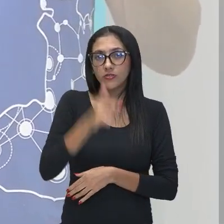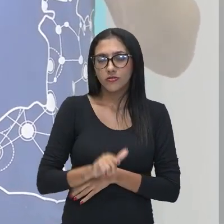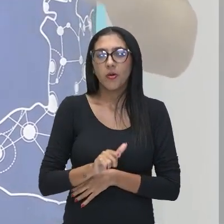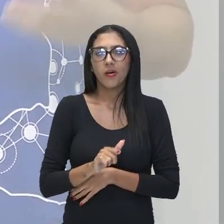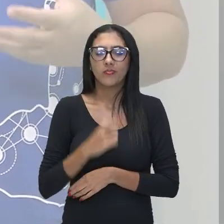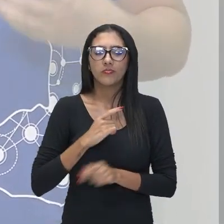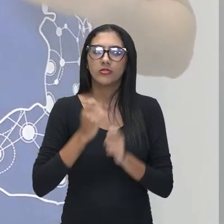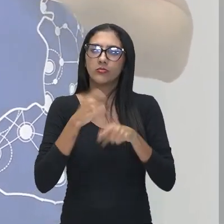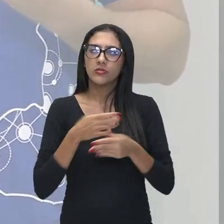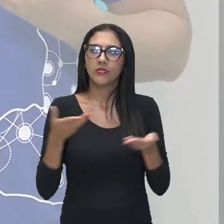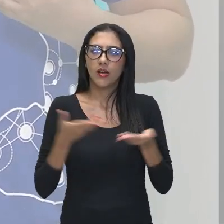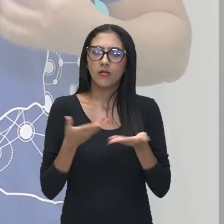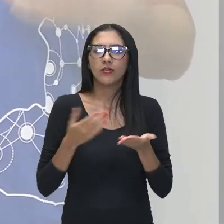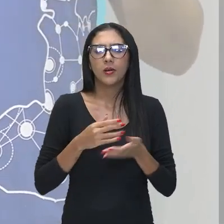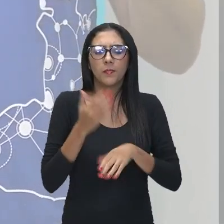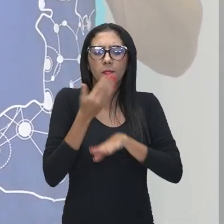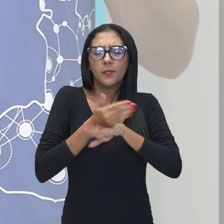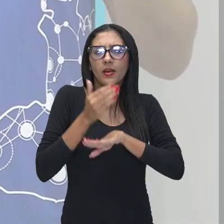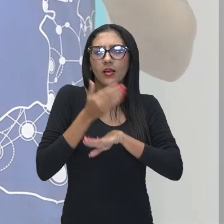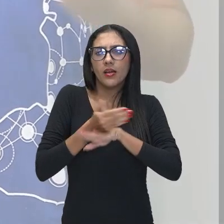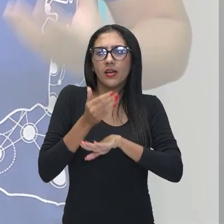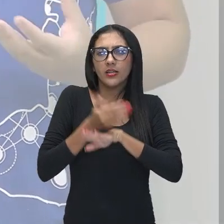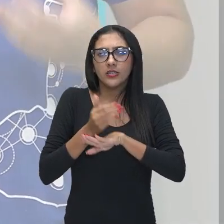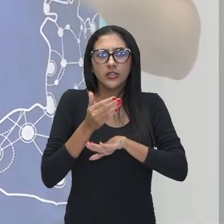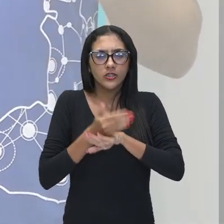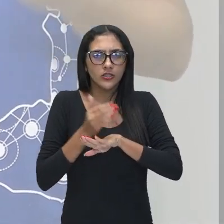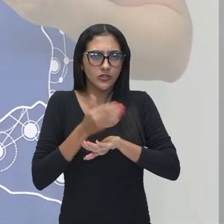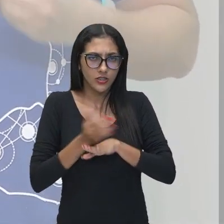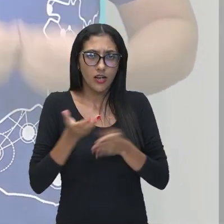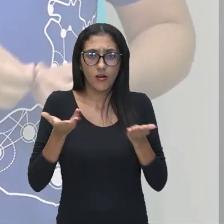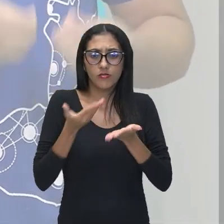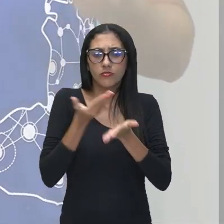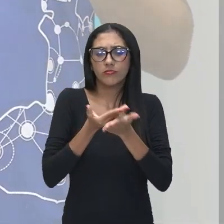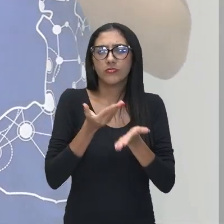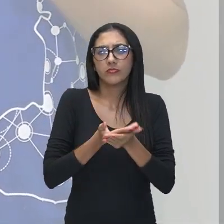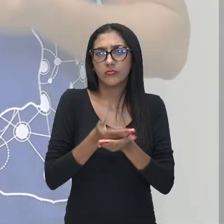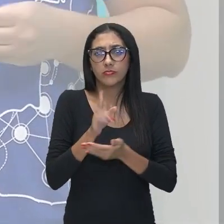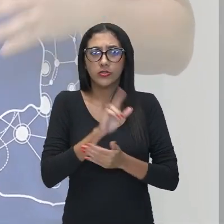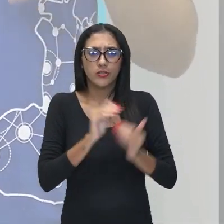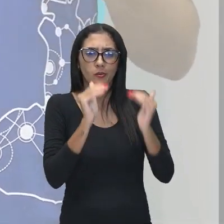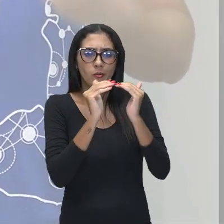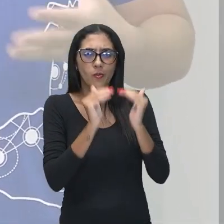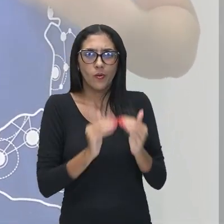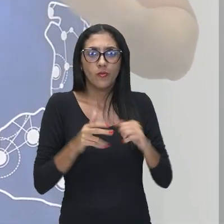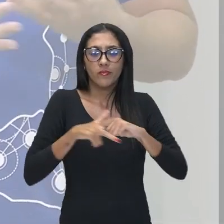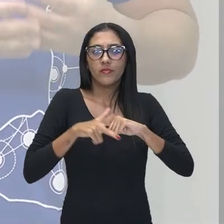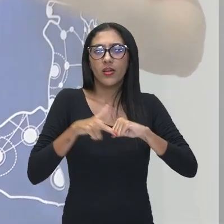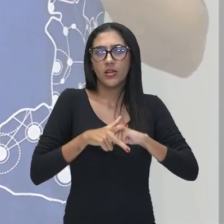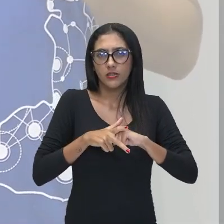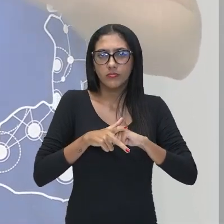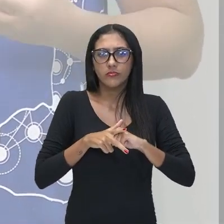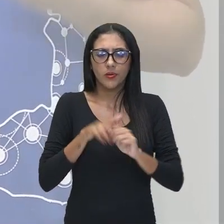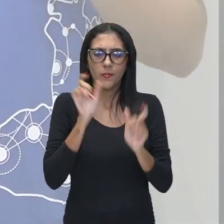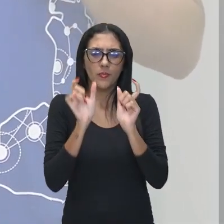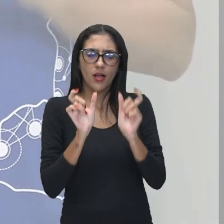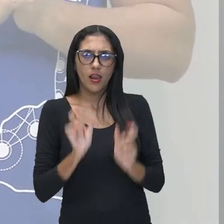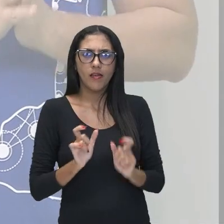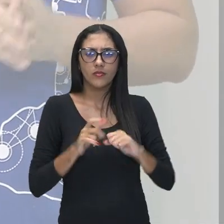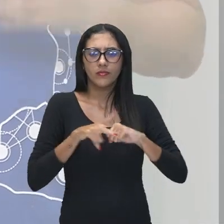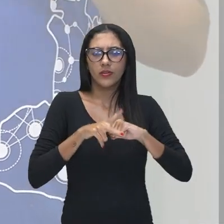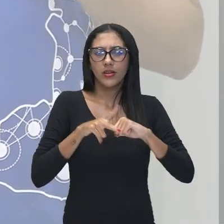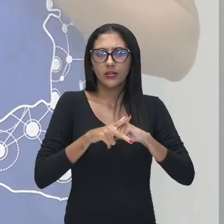aqui fazer um exercício de estudo com a concordância verbal, a concordância que é